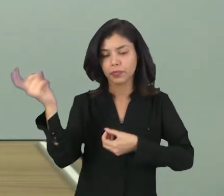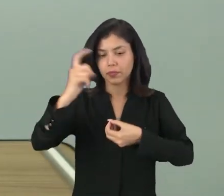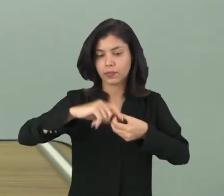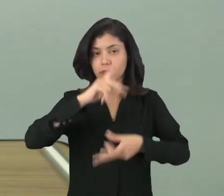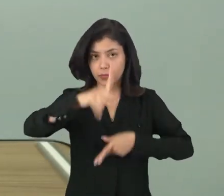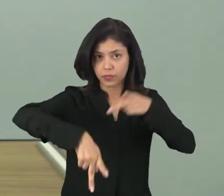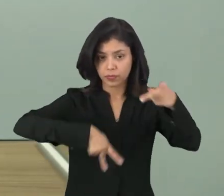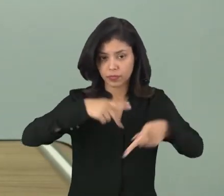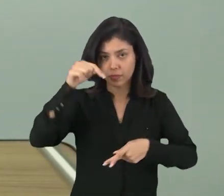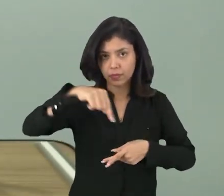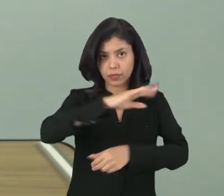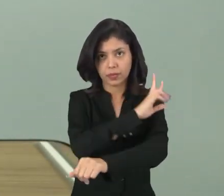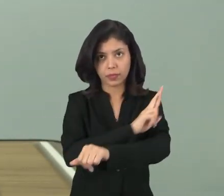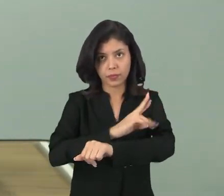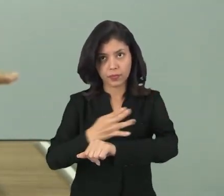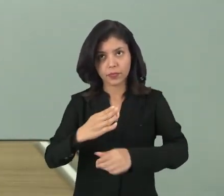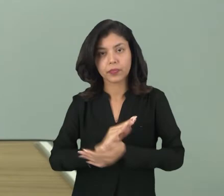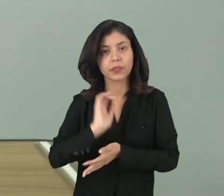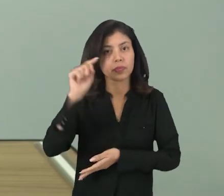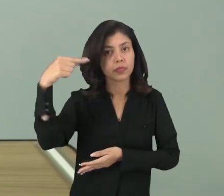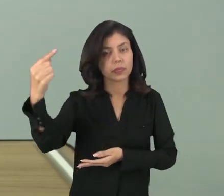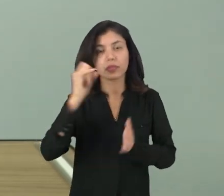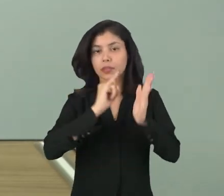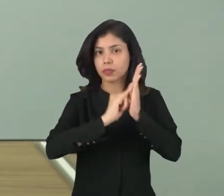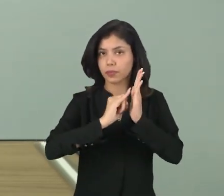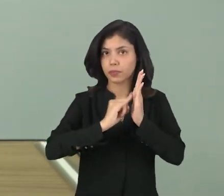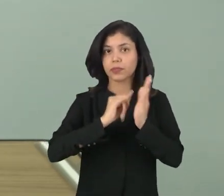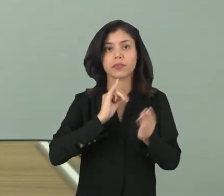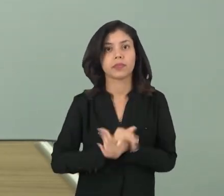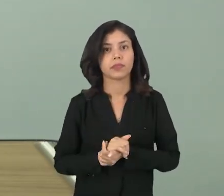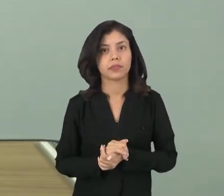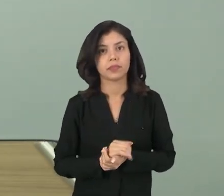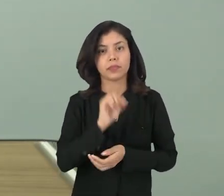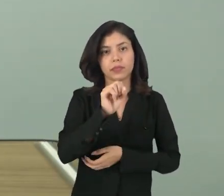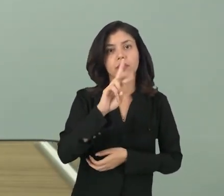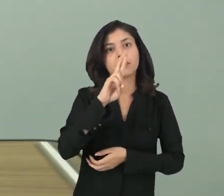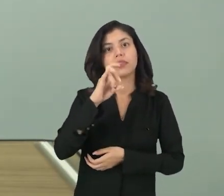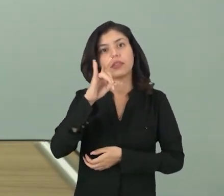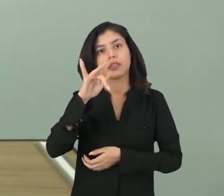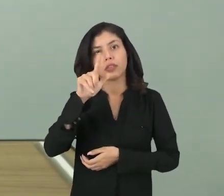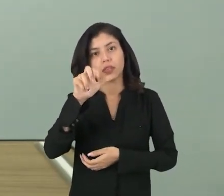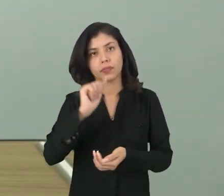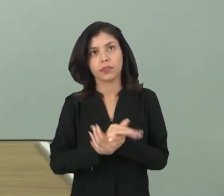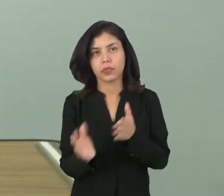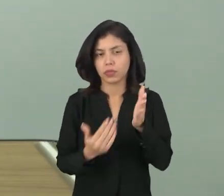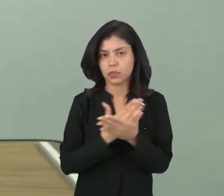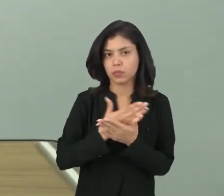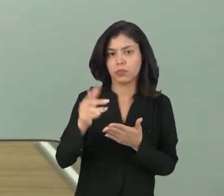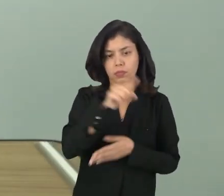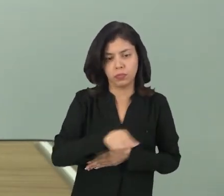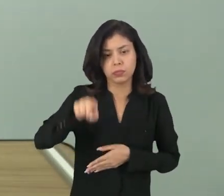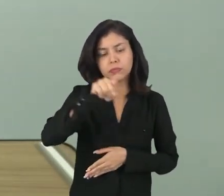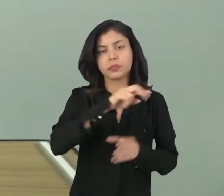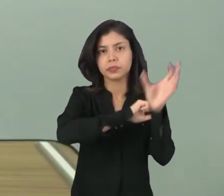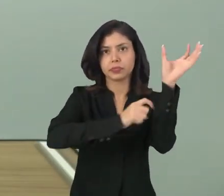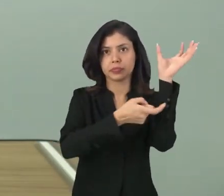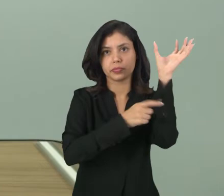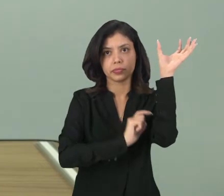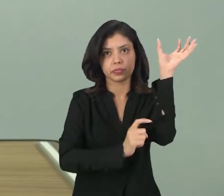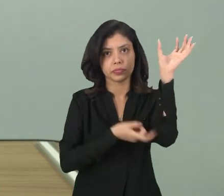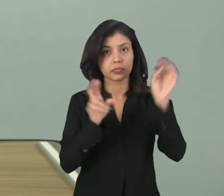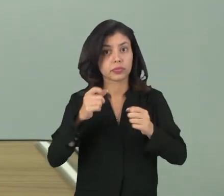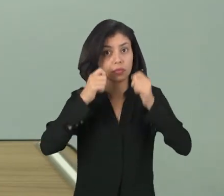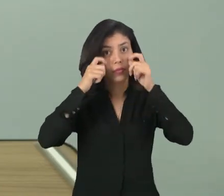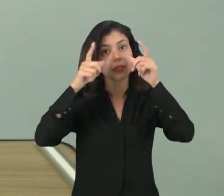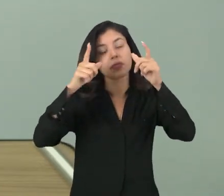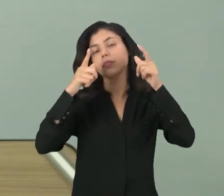desses povos para cá. Depois da instituição dos seringais, né, começou ali o ciclo da borracha. E aí, então, isso